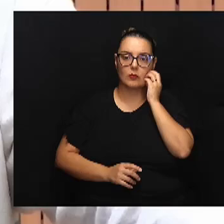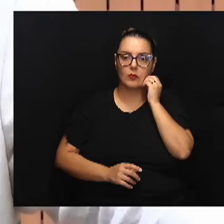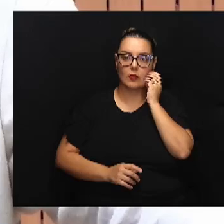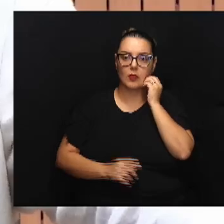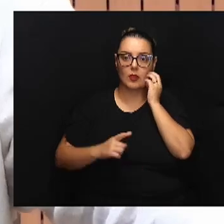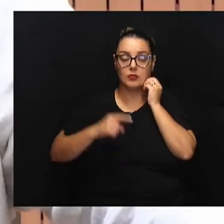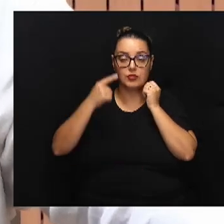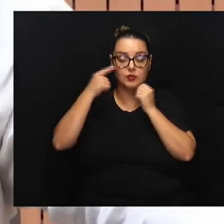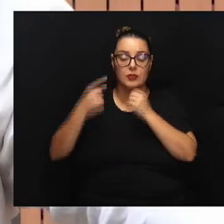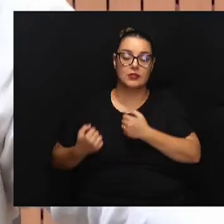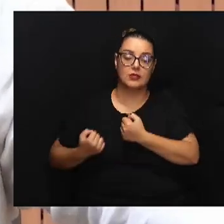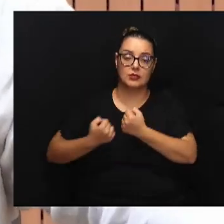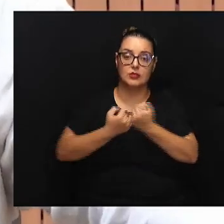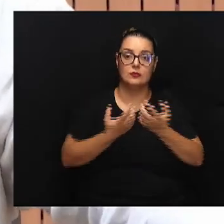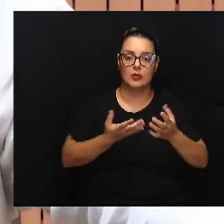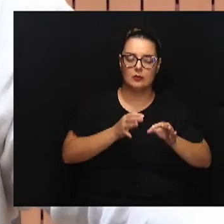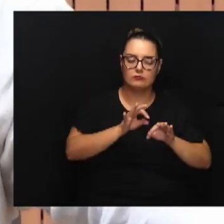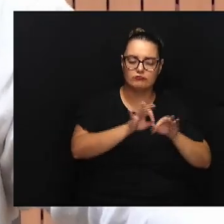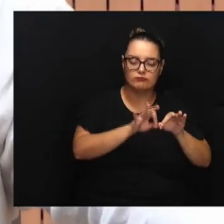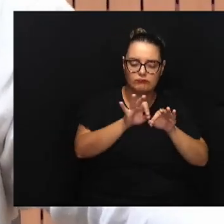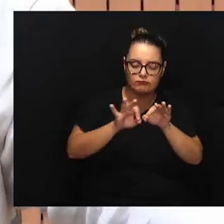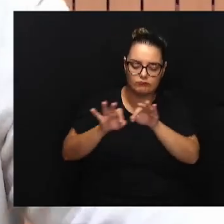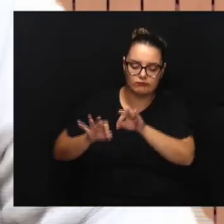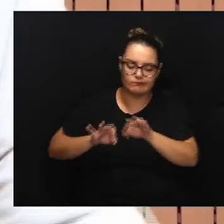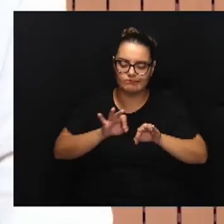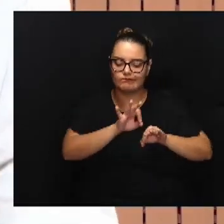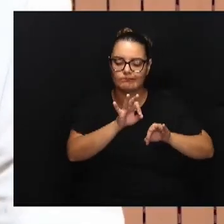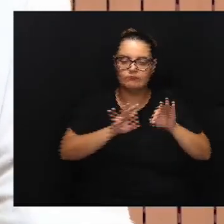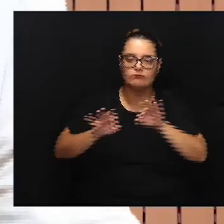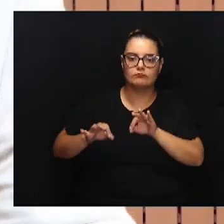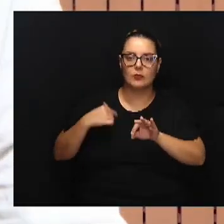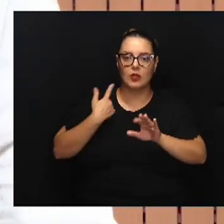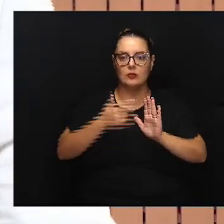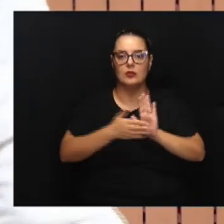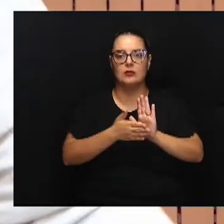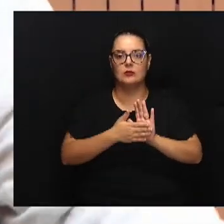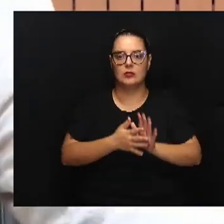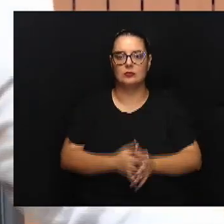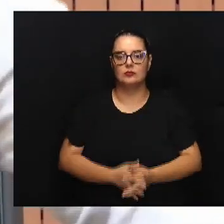apoio, e a partir daí fomos desenhando a nossa proposta, né?